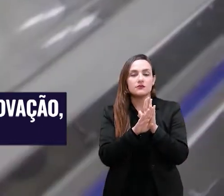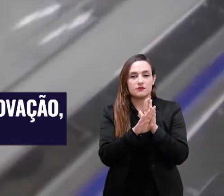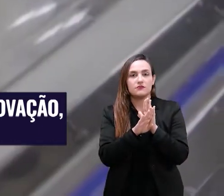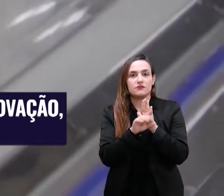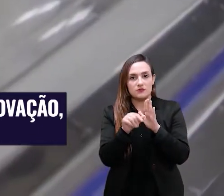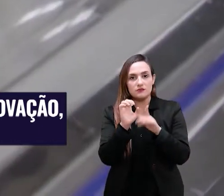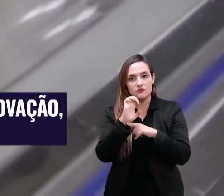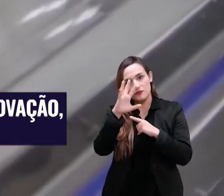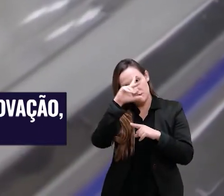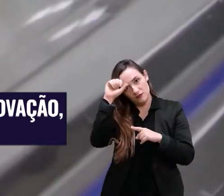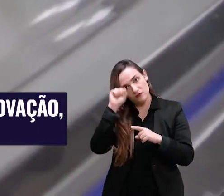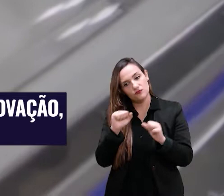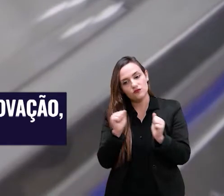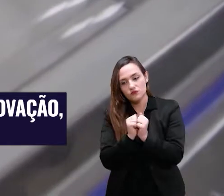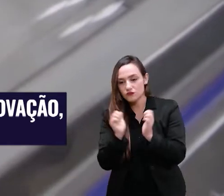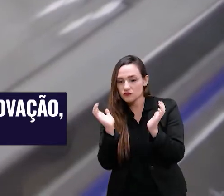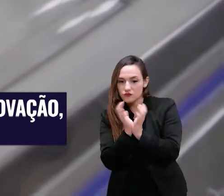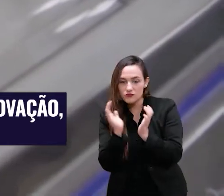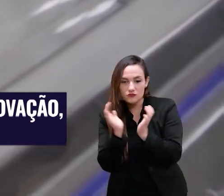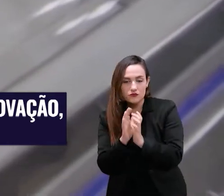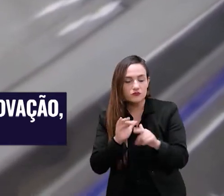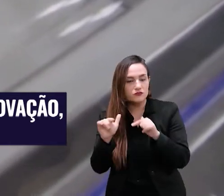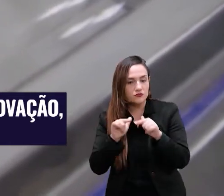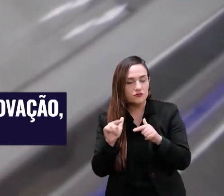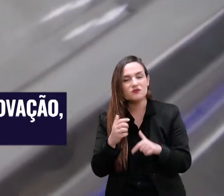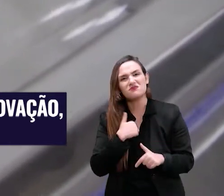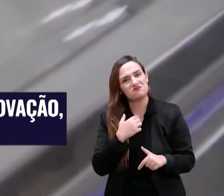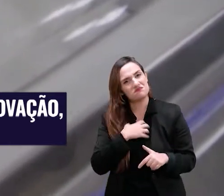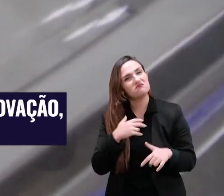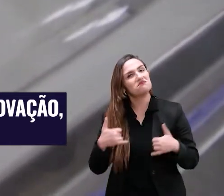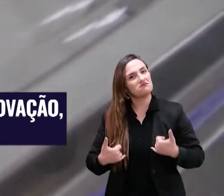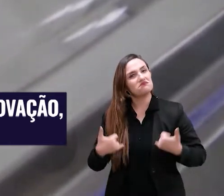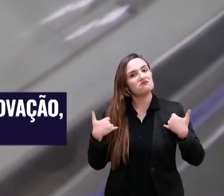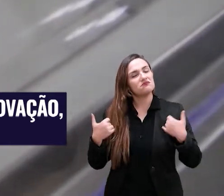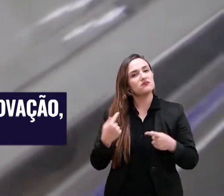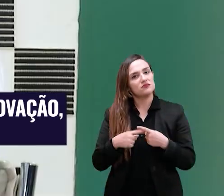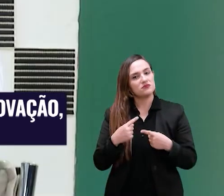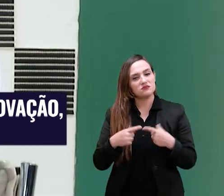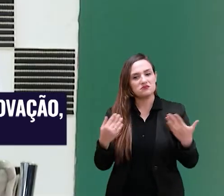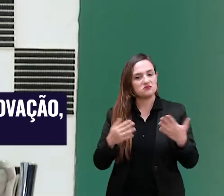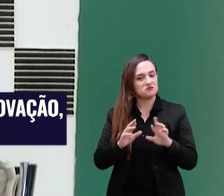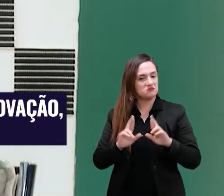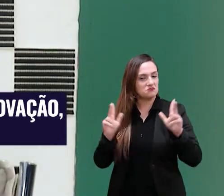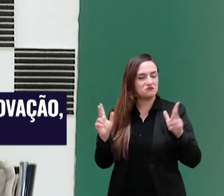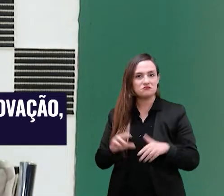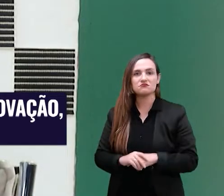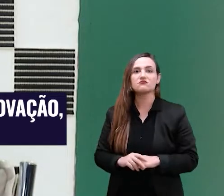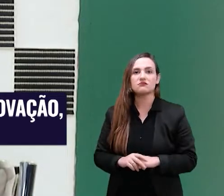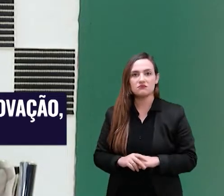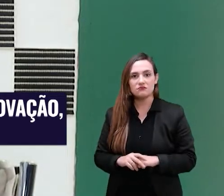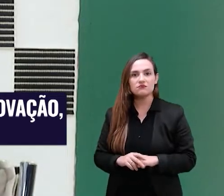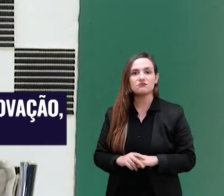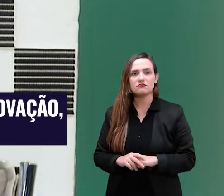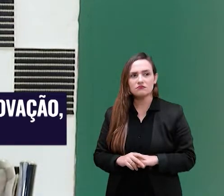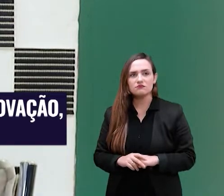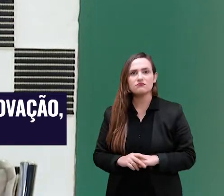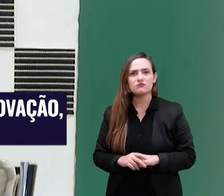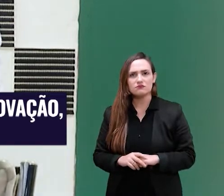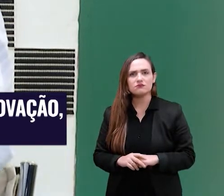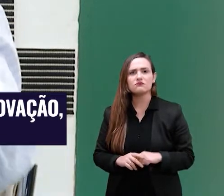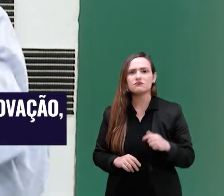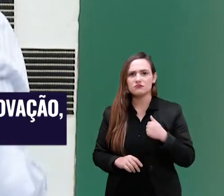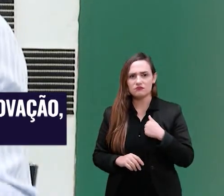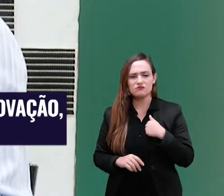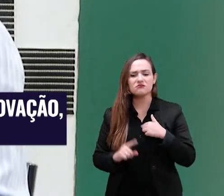time e os consultores e as empresas parceiras, de fazer uma diferença hoje. A gente atende o